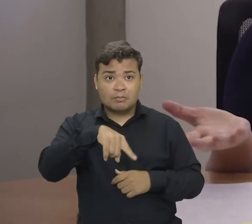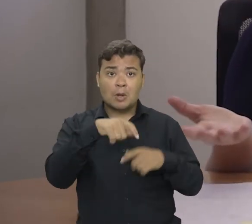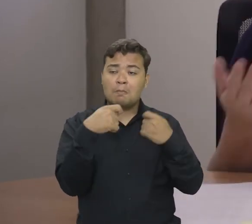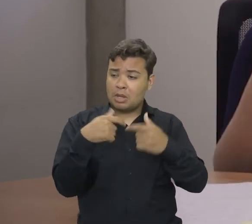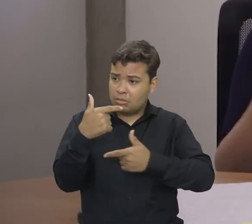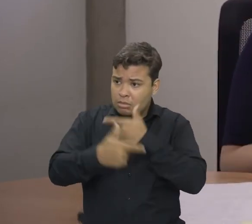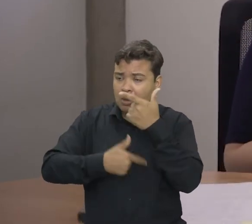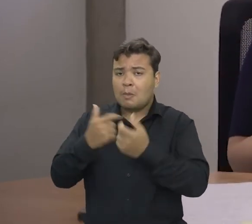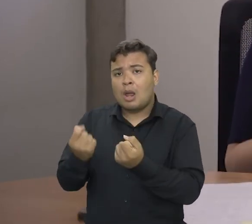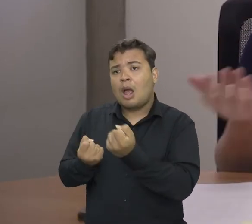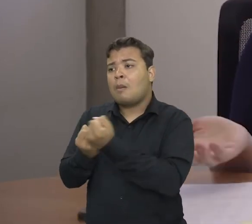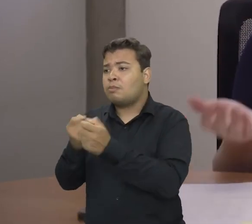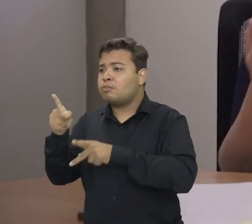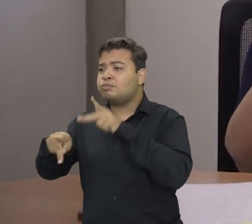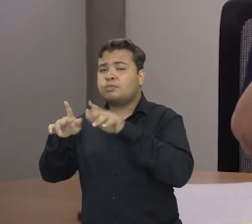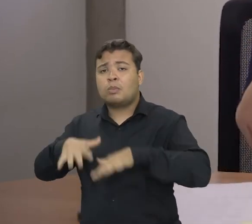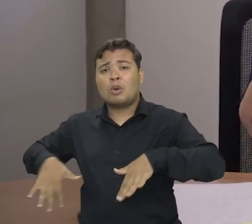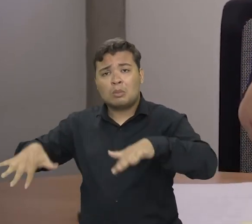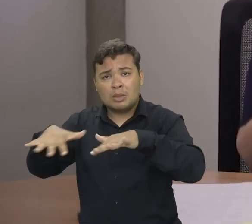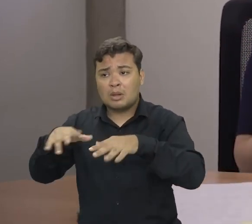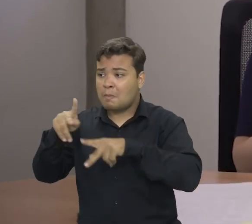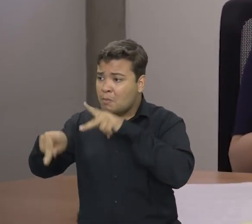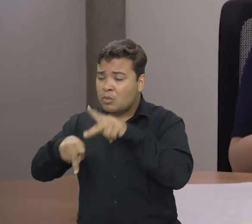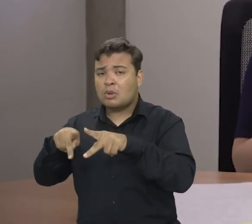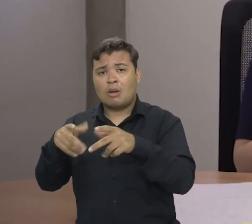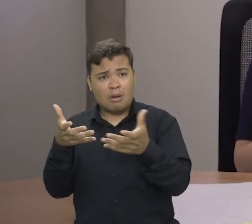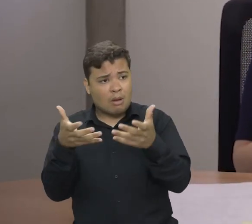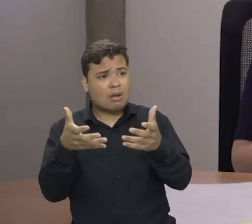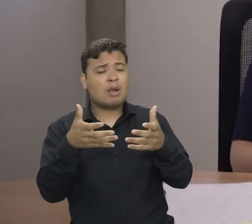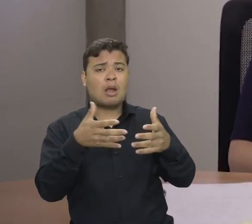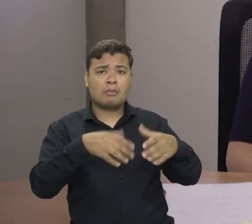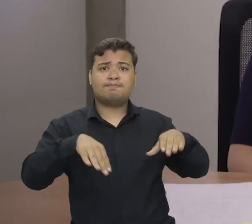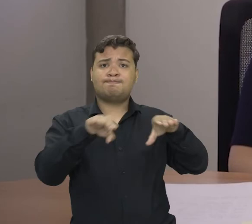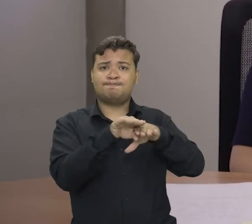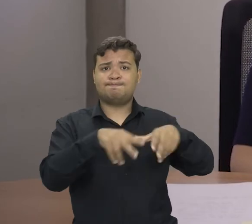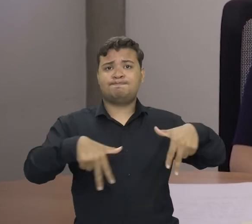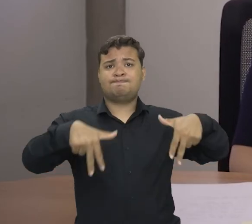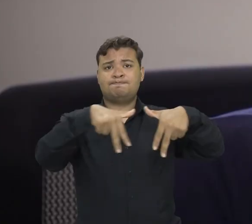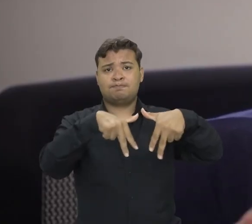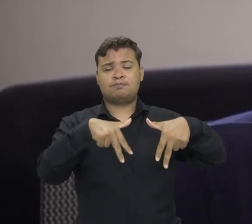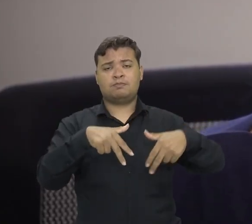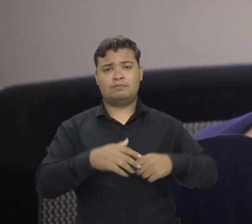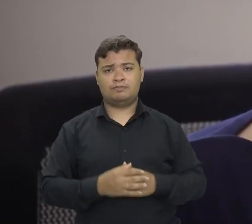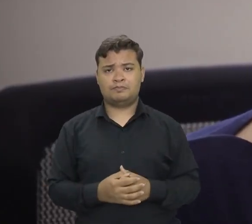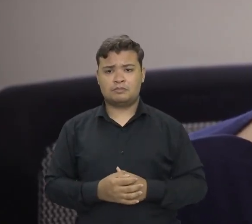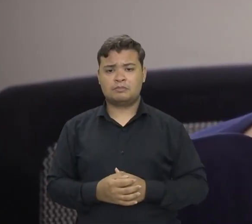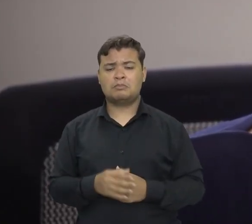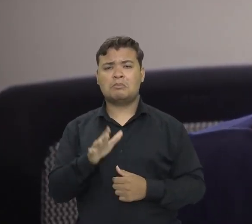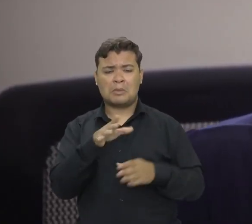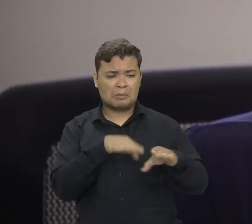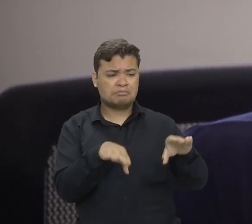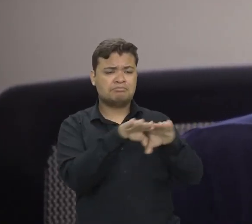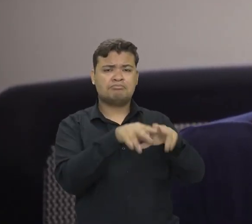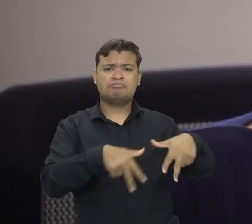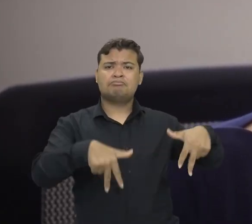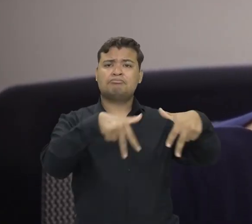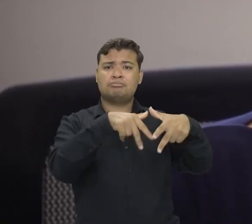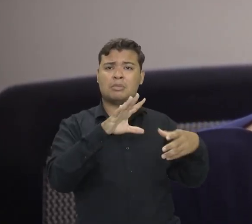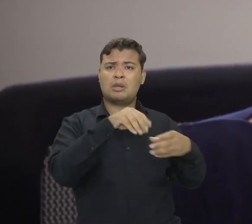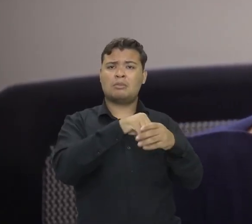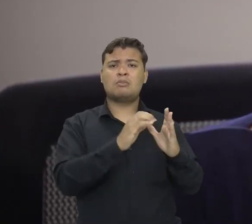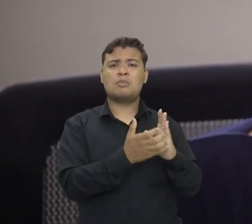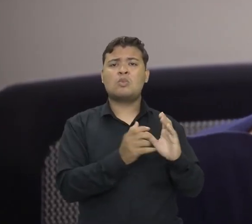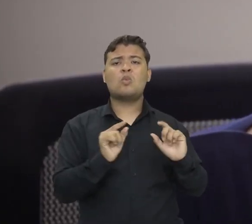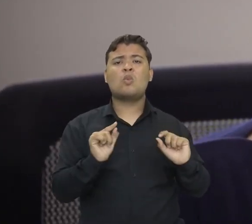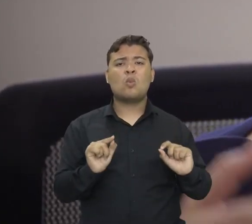ao interesse público, e é do interesse público a paridade interna dentro dos partidos políticos. O que significa a paridade interna?